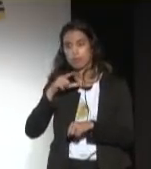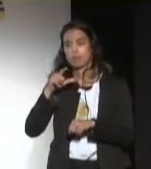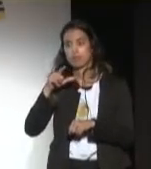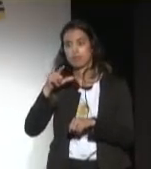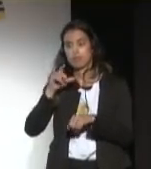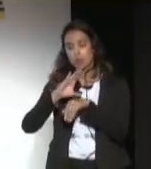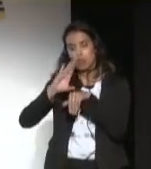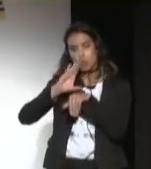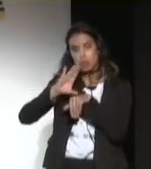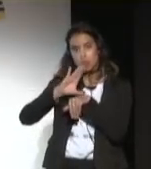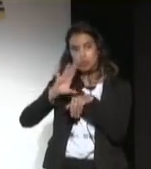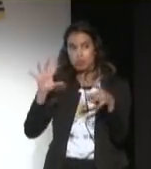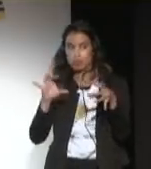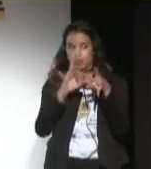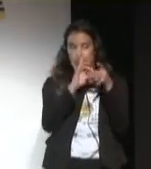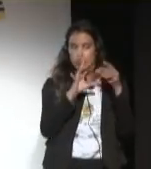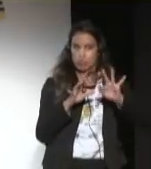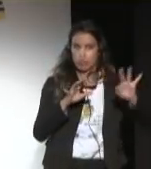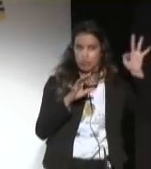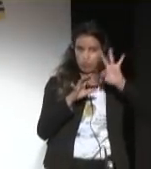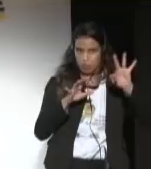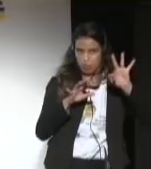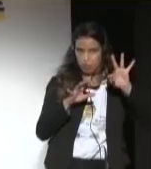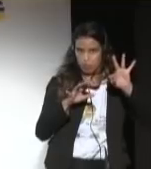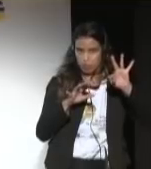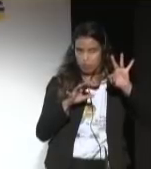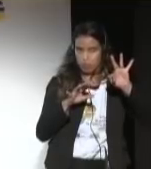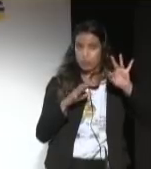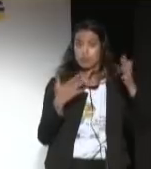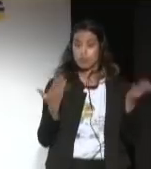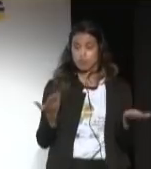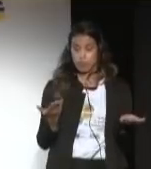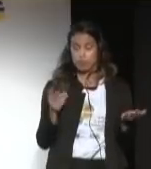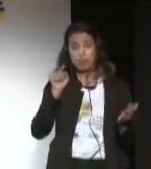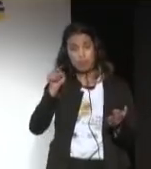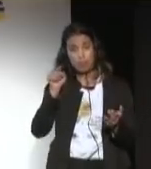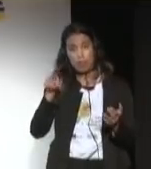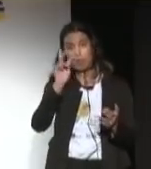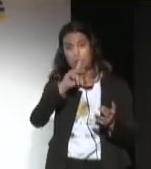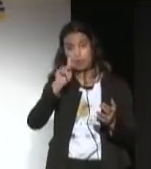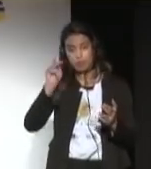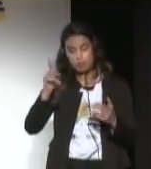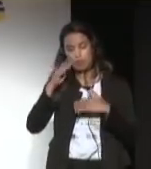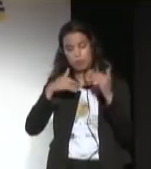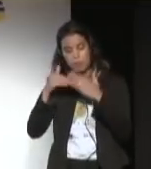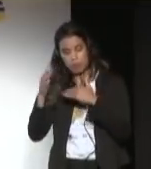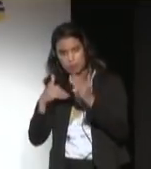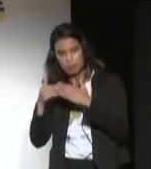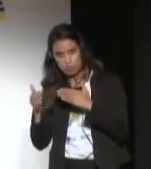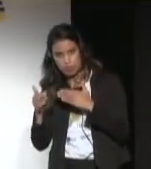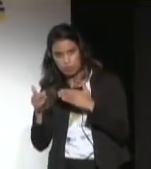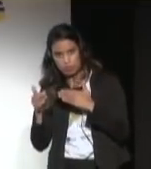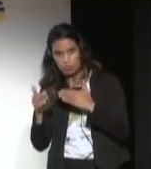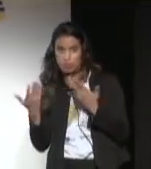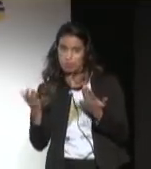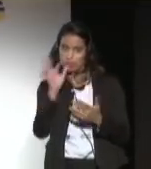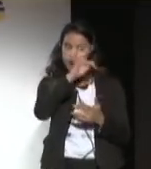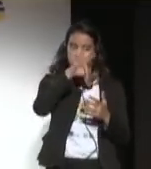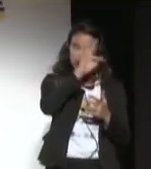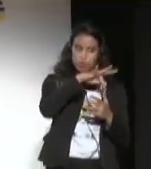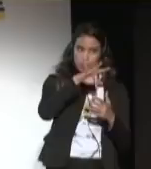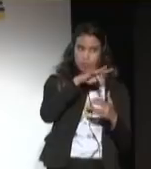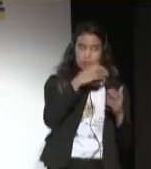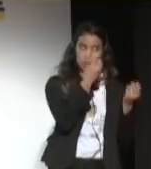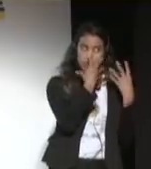universidade. E os professores nessas escolas praticam enquanto eles fazem os seus cursos. É assim como